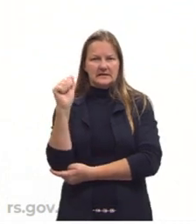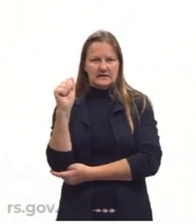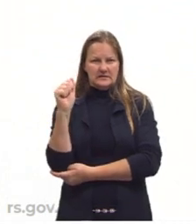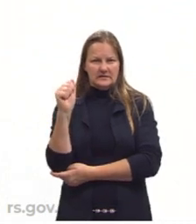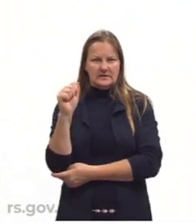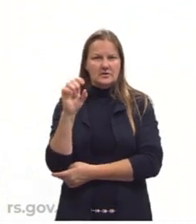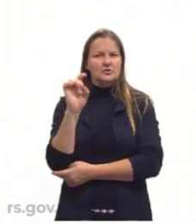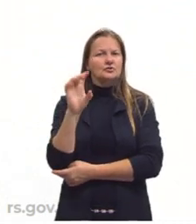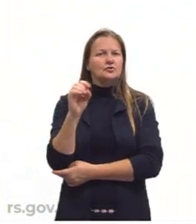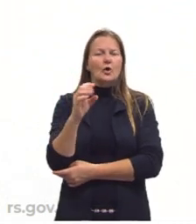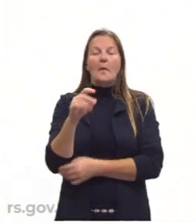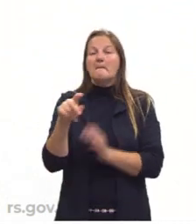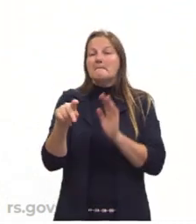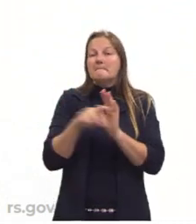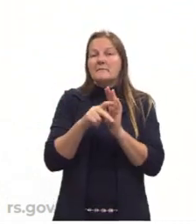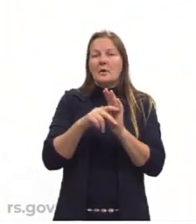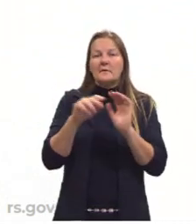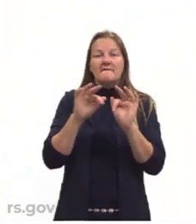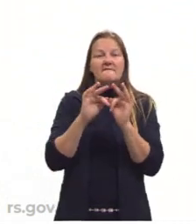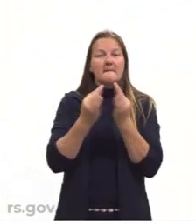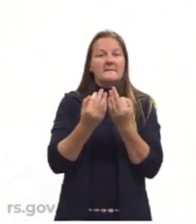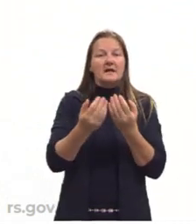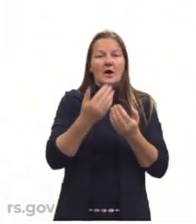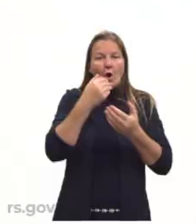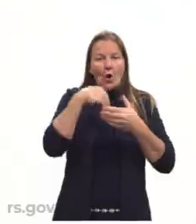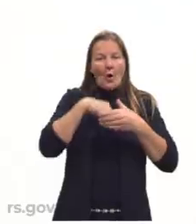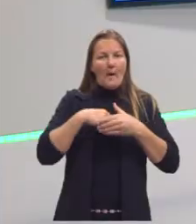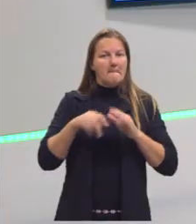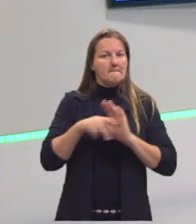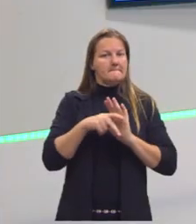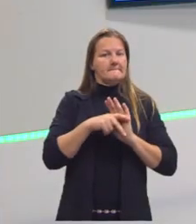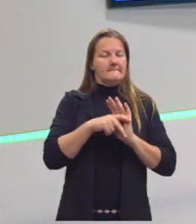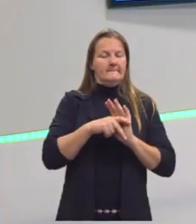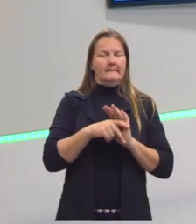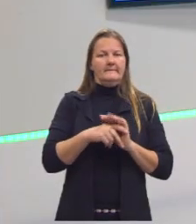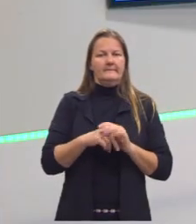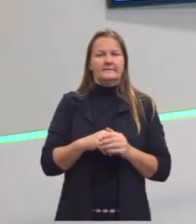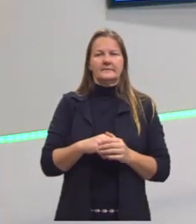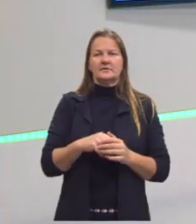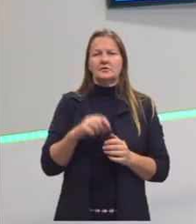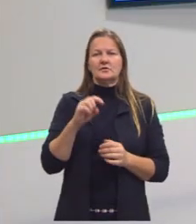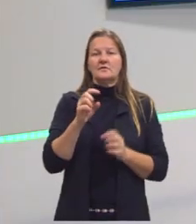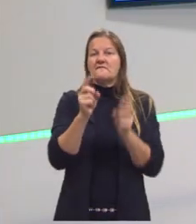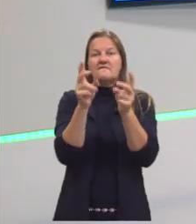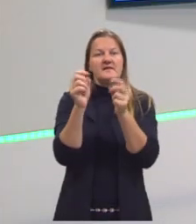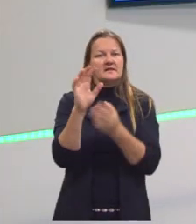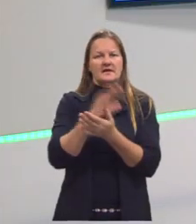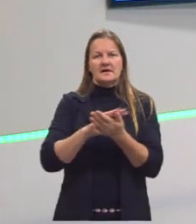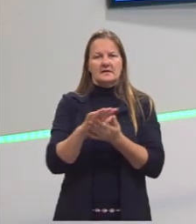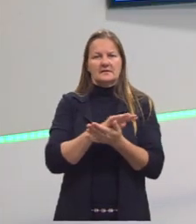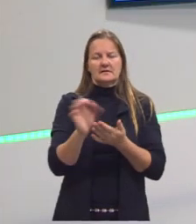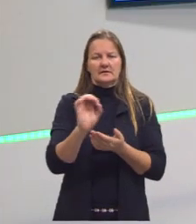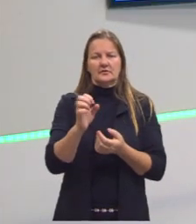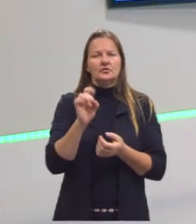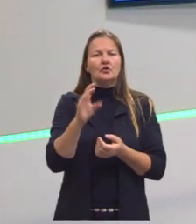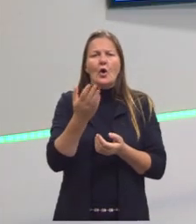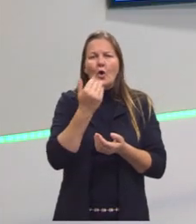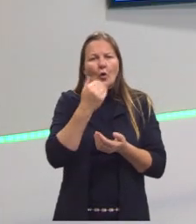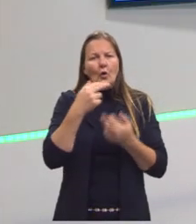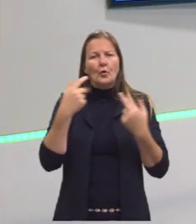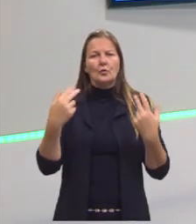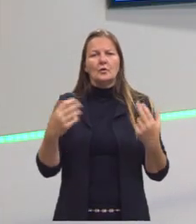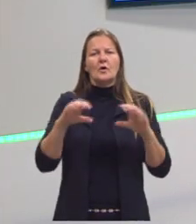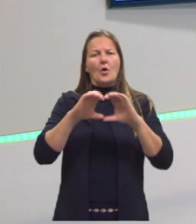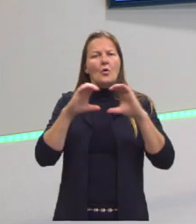voltado só para o consumo próprio nome já diz subsistência a pessoa vai produzir para ter assistência então tu tem